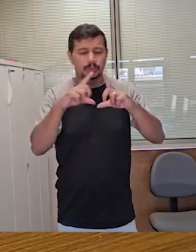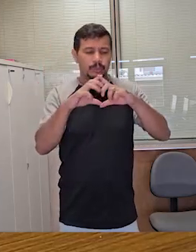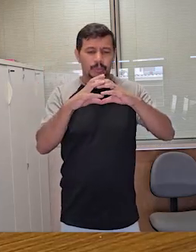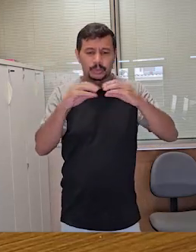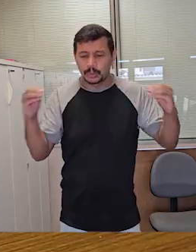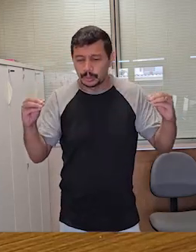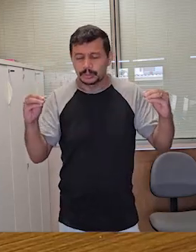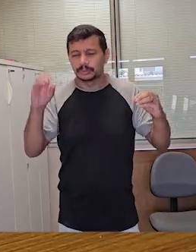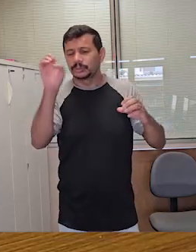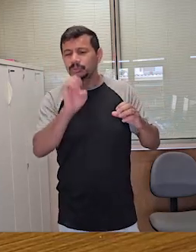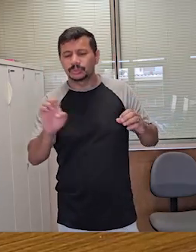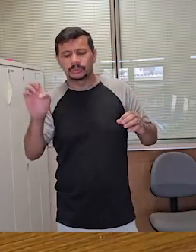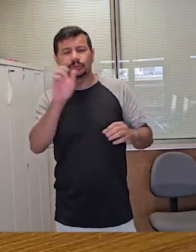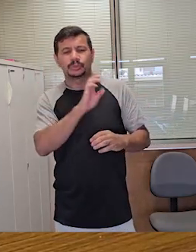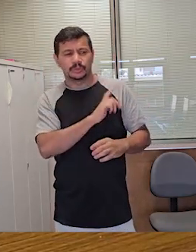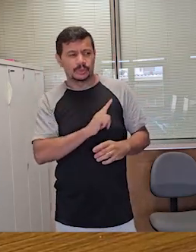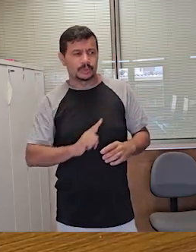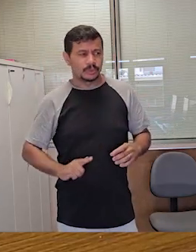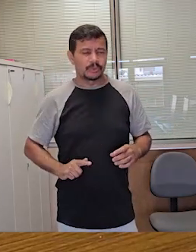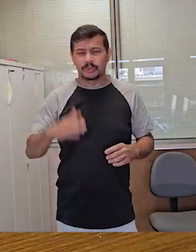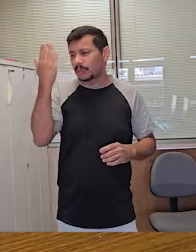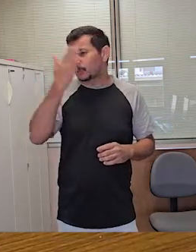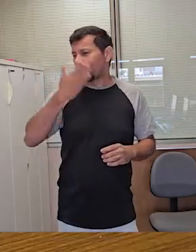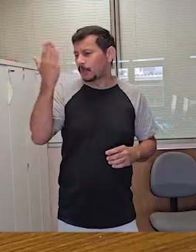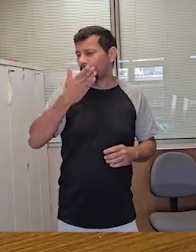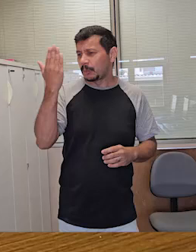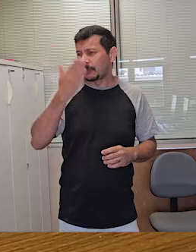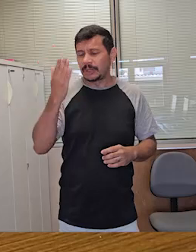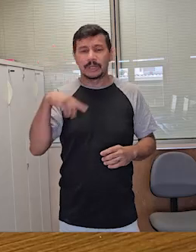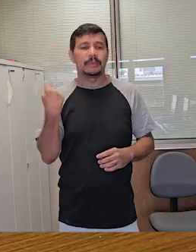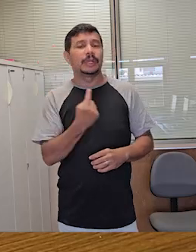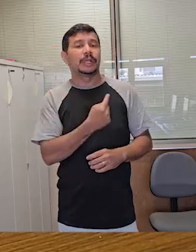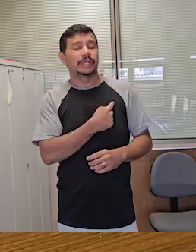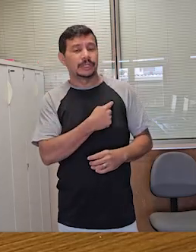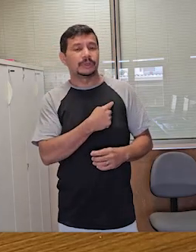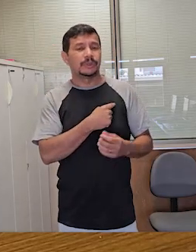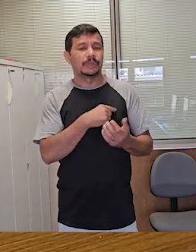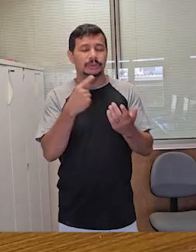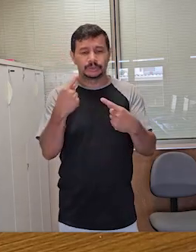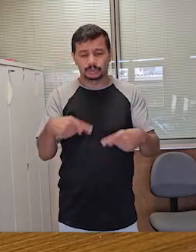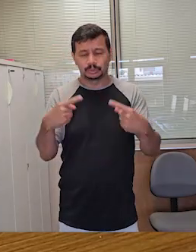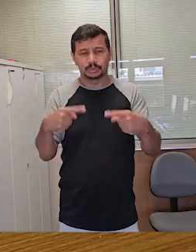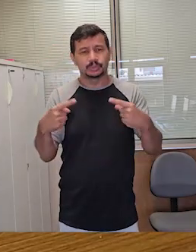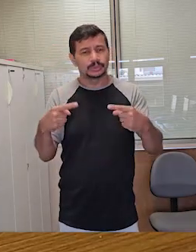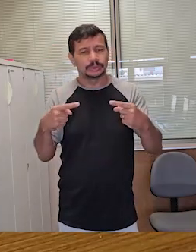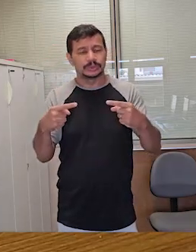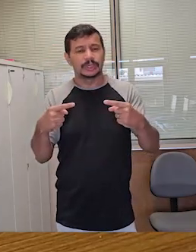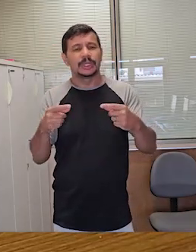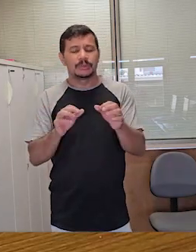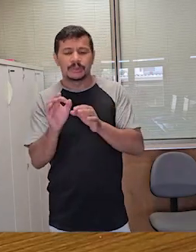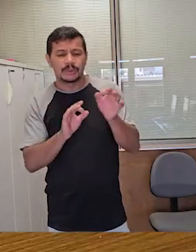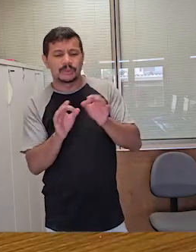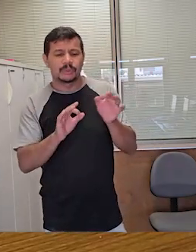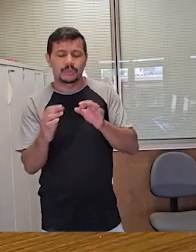né, que o Estado não enxerga, de a gente fazer uma discussão para que essas pessoas se tornem visíveis. Quando ela chegar para